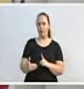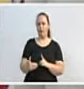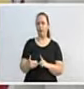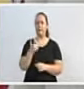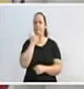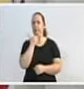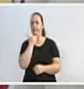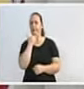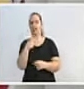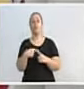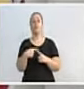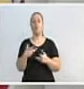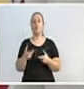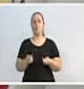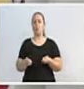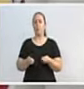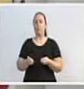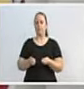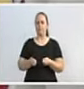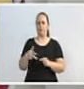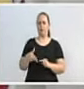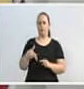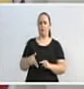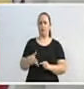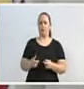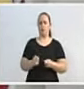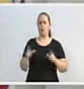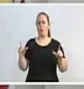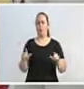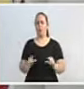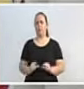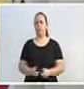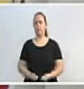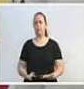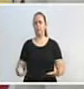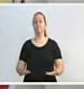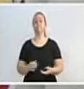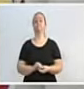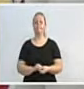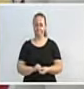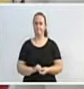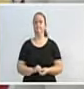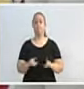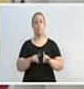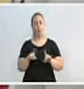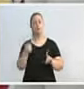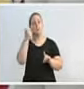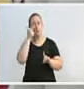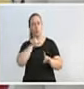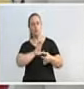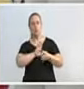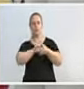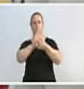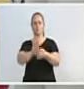até porque teve que fazer enxugar a máquina. Mas isso tiveram a capacidade, sim, de, na campanha, mostrar o que o